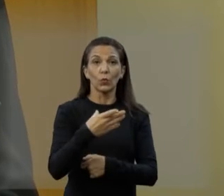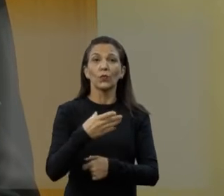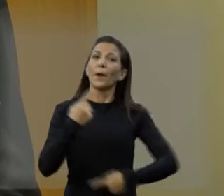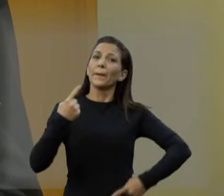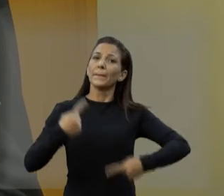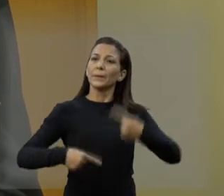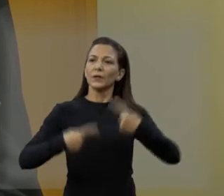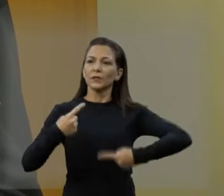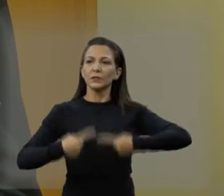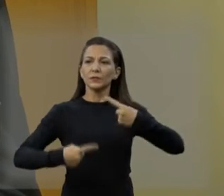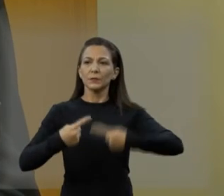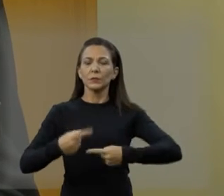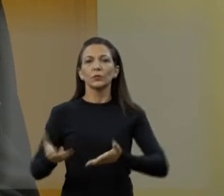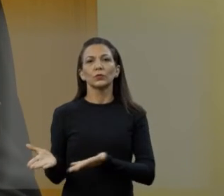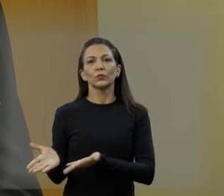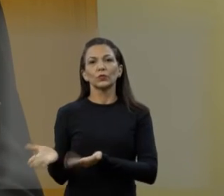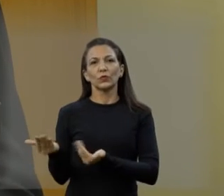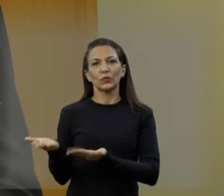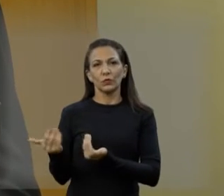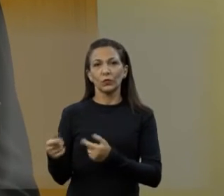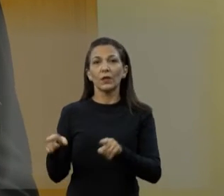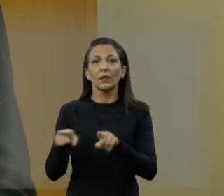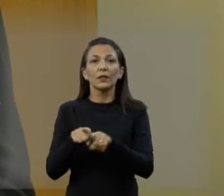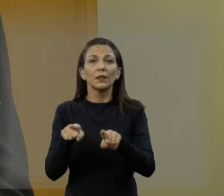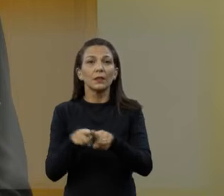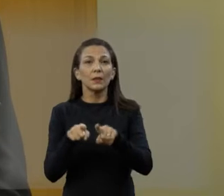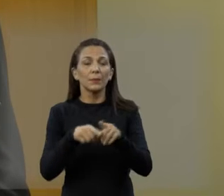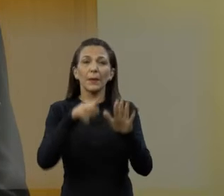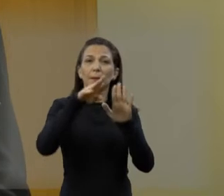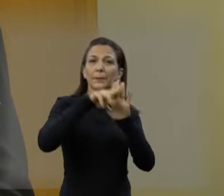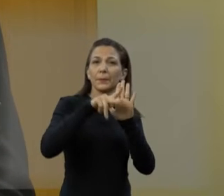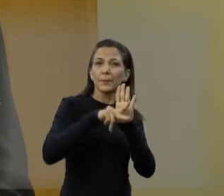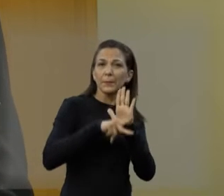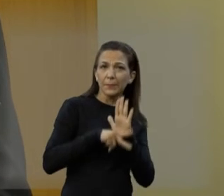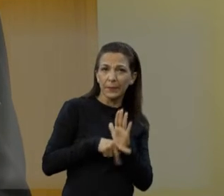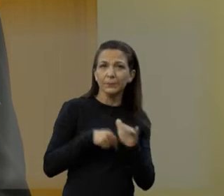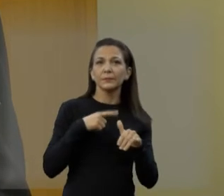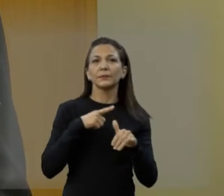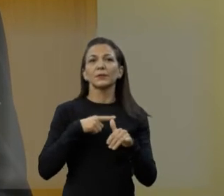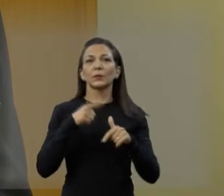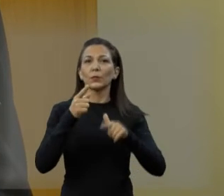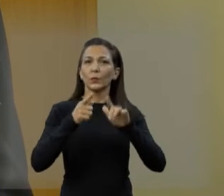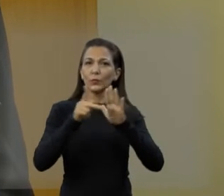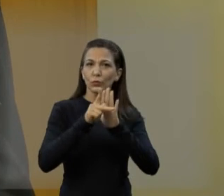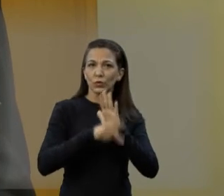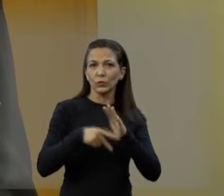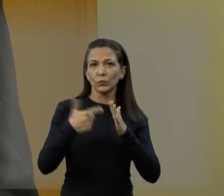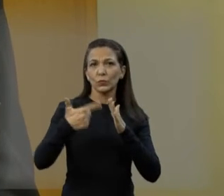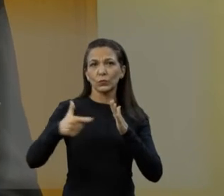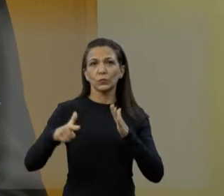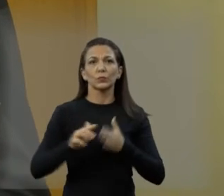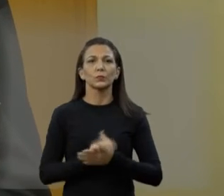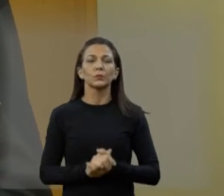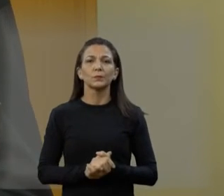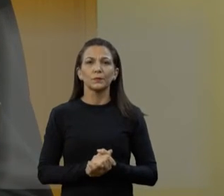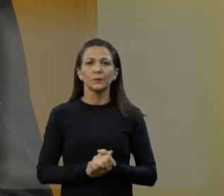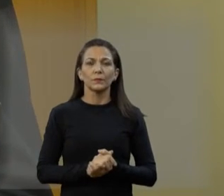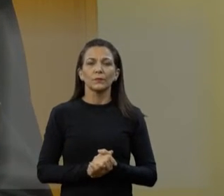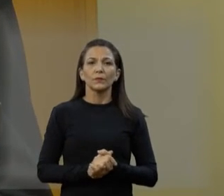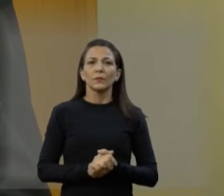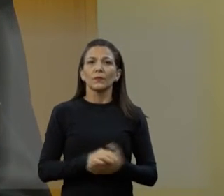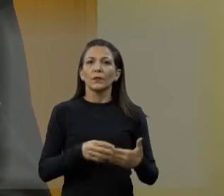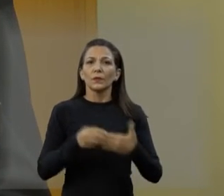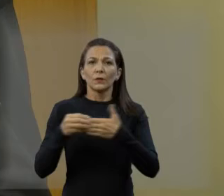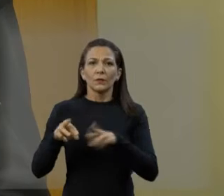políticas públicas para a juventude além de outros projetos e para conduzir a sessão ordinária de hoje com a